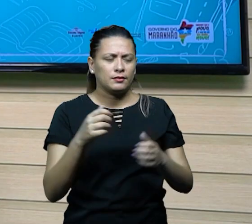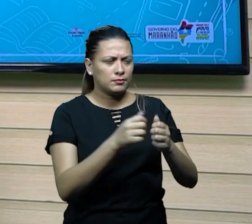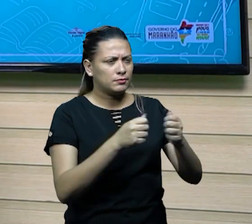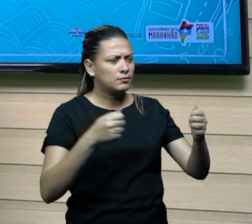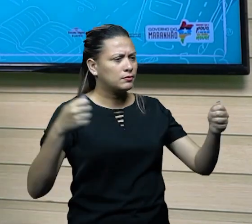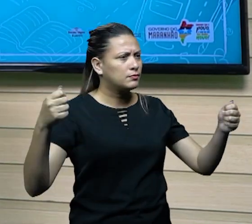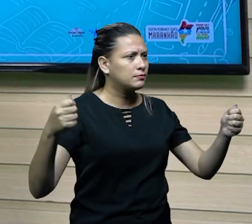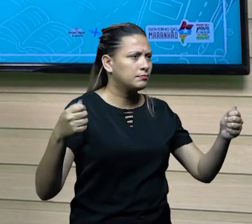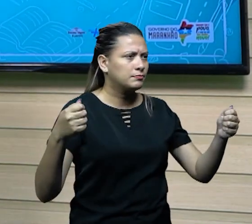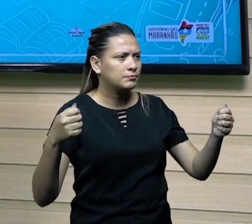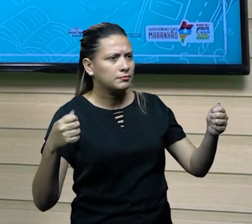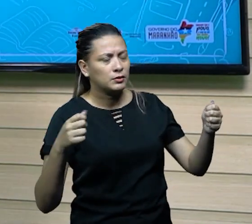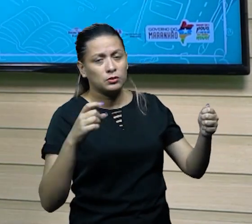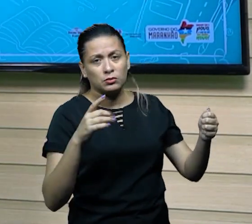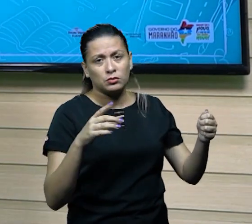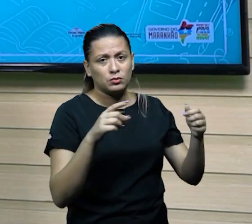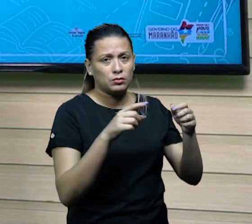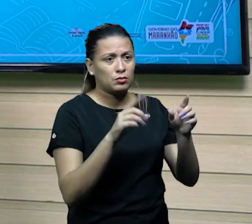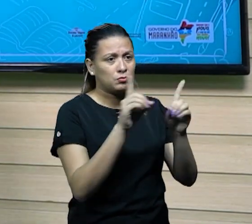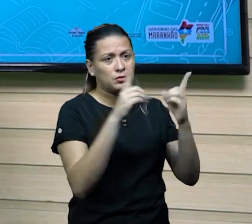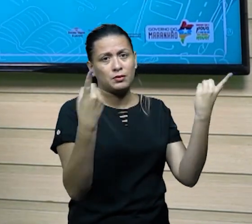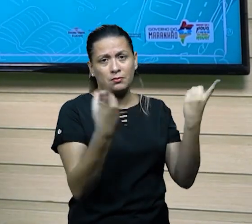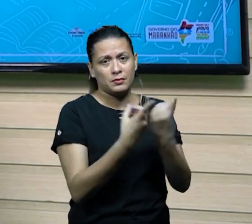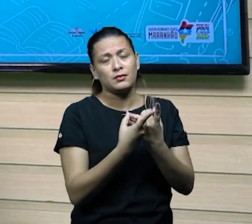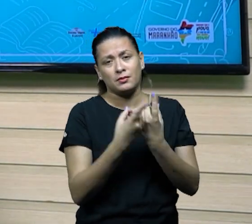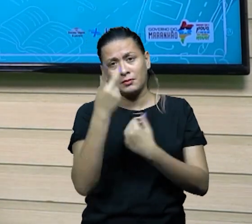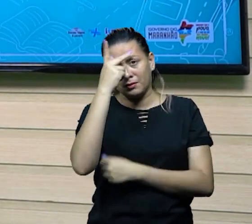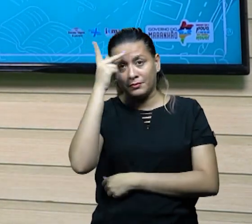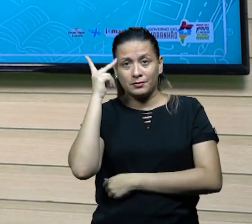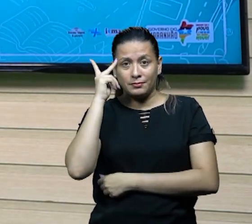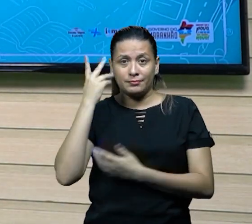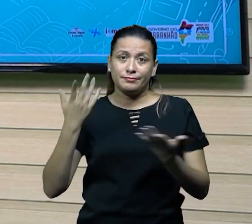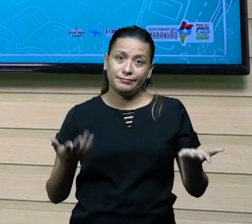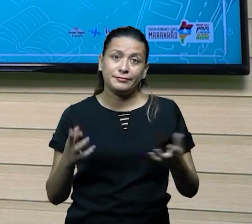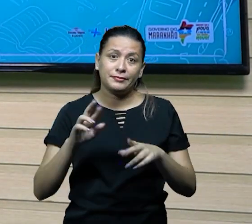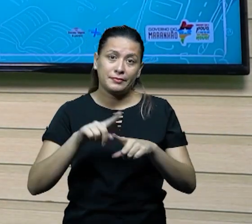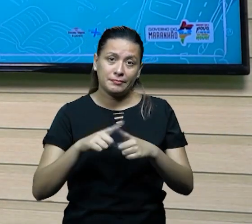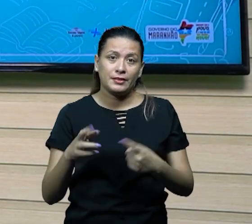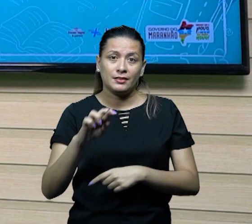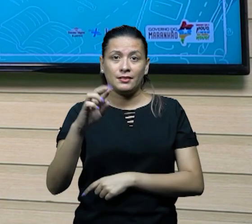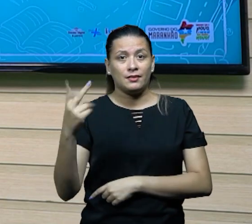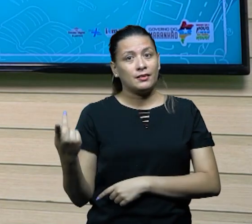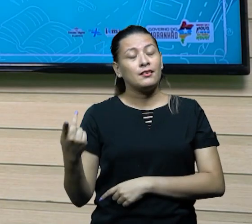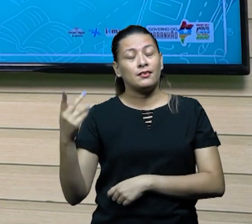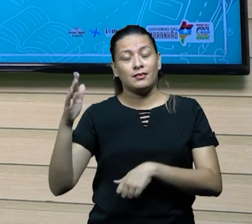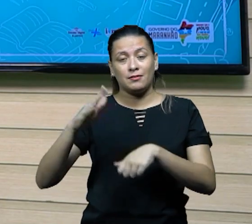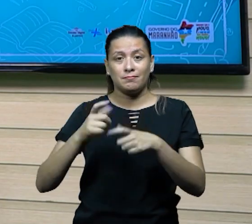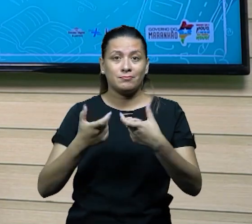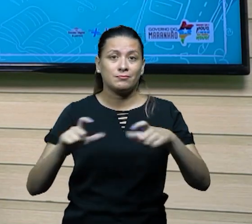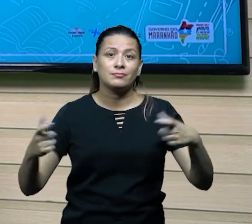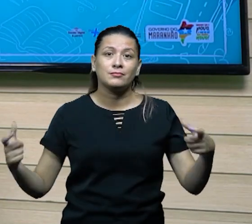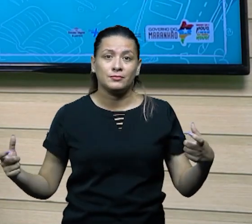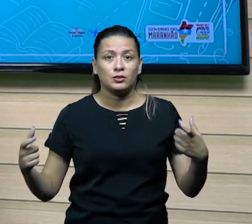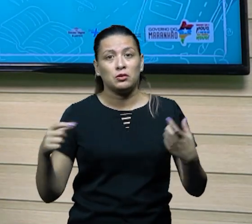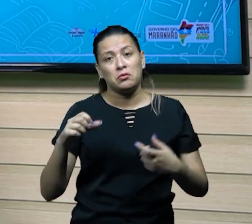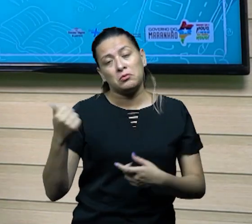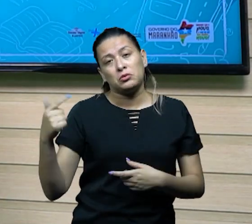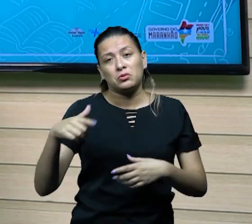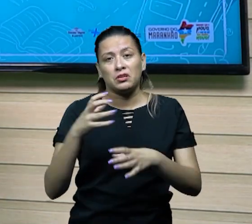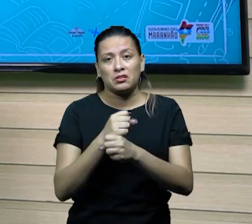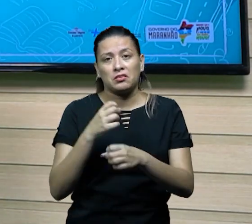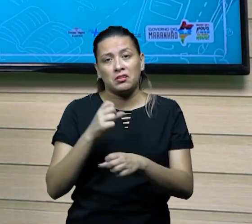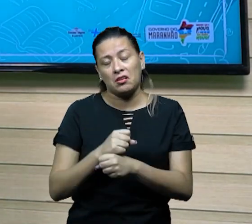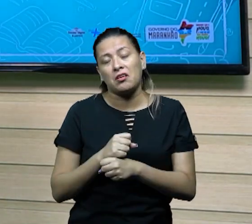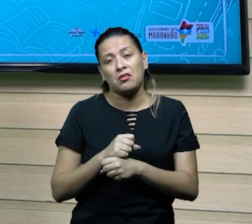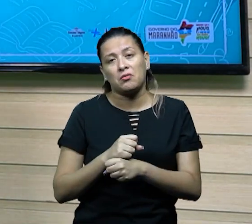algumas empresas, a gente vê lá na porta. RH, quando você abre, é meramente o departamento pessoal. Mas a gente tem que entender que o RH é uma coisa muito mais